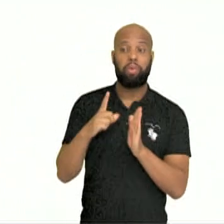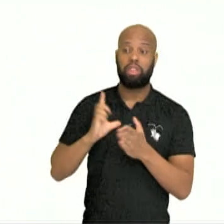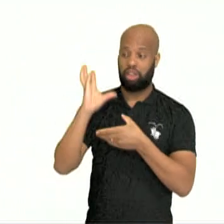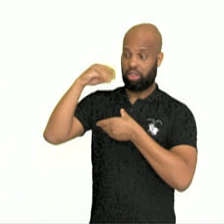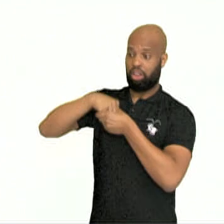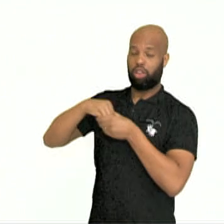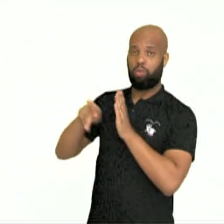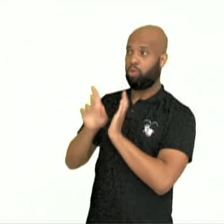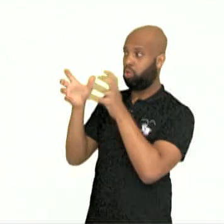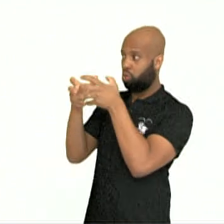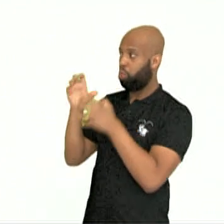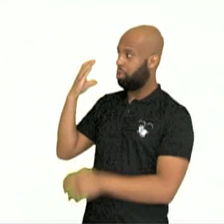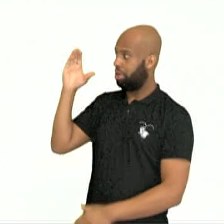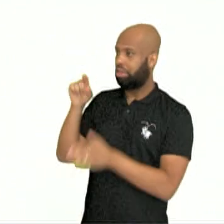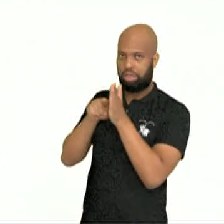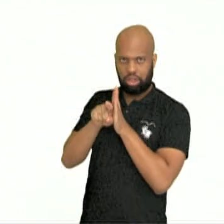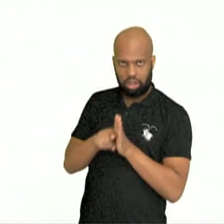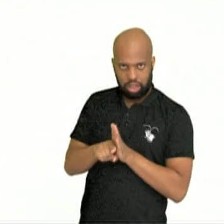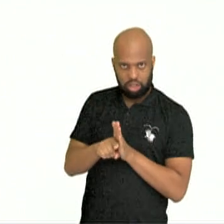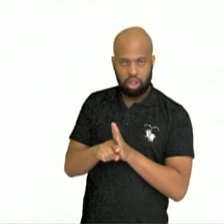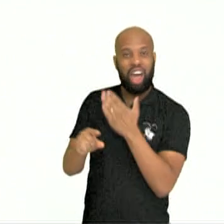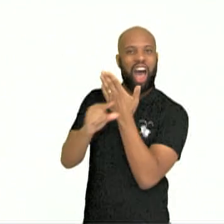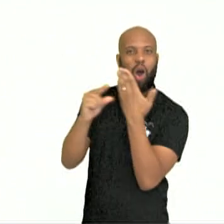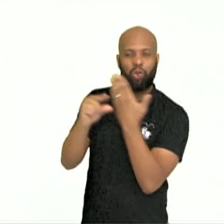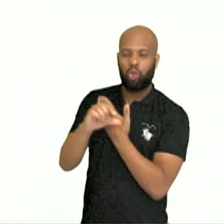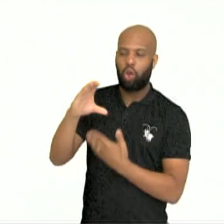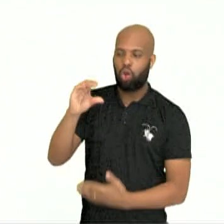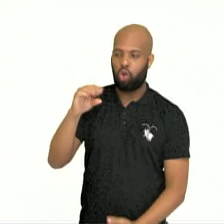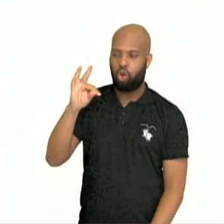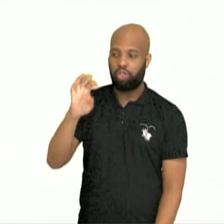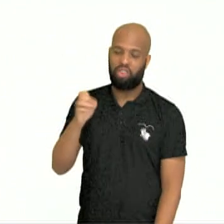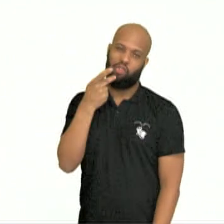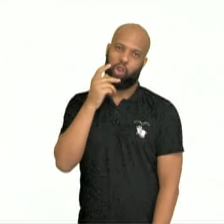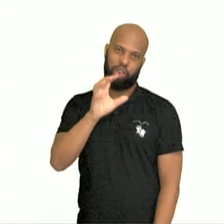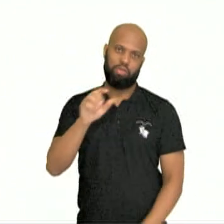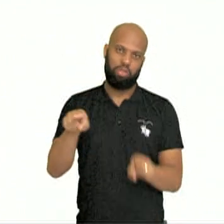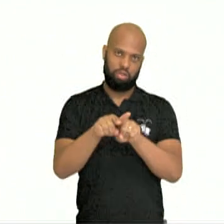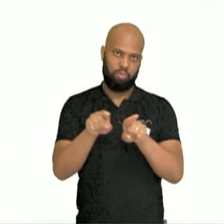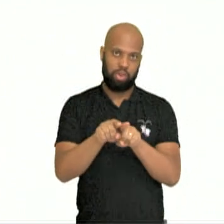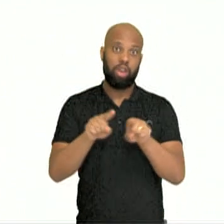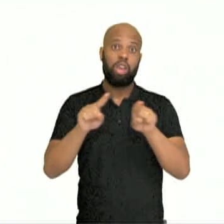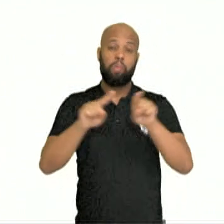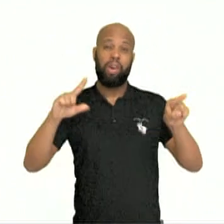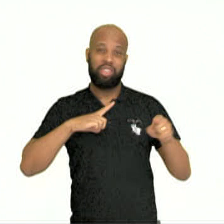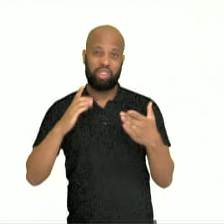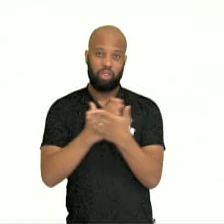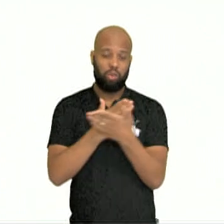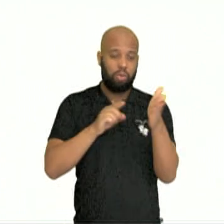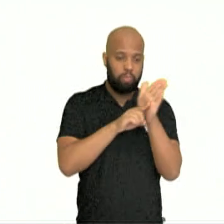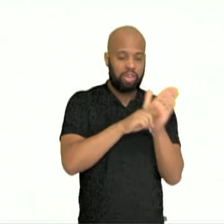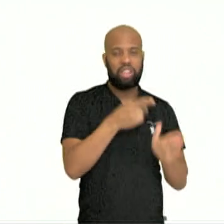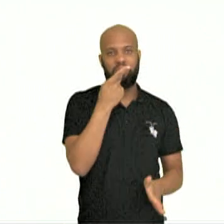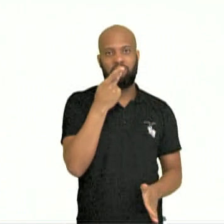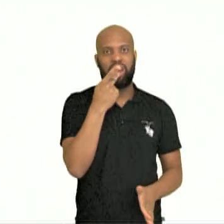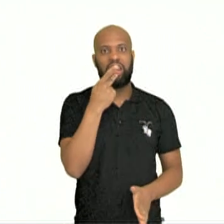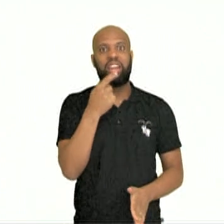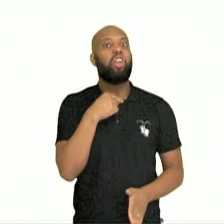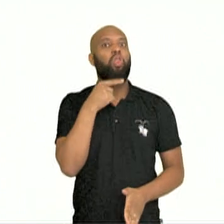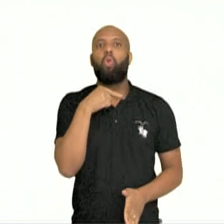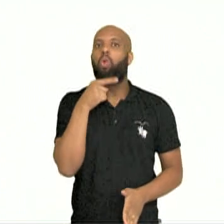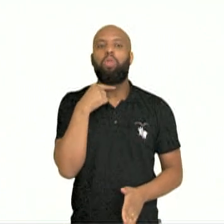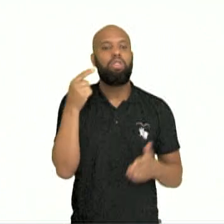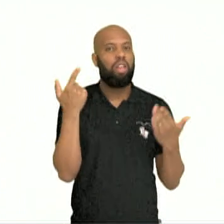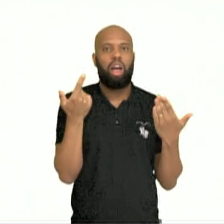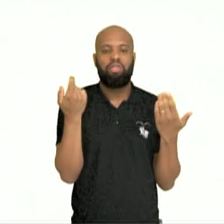tal como vislumbrava Comte. Em contraposição, muitos pesquisadores argumentam que não há como ser neutro em